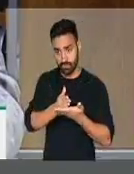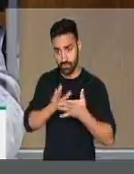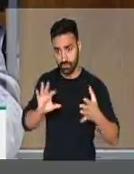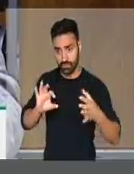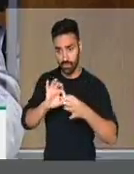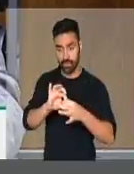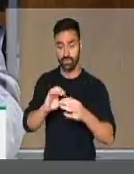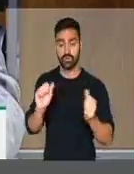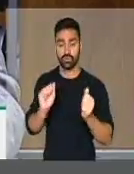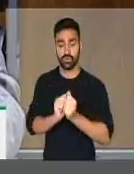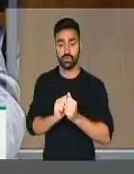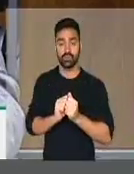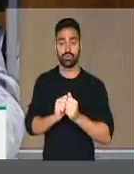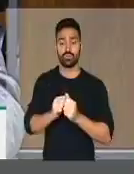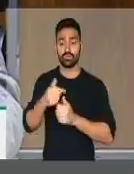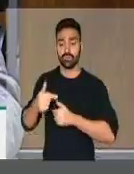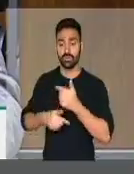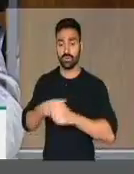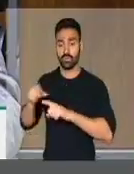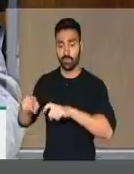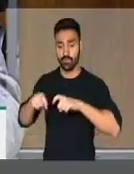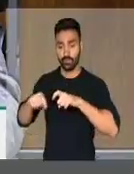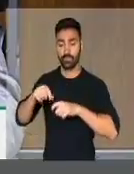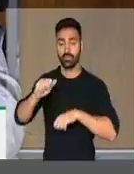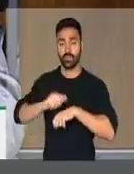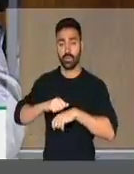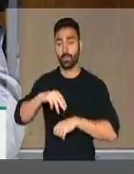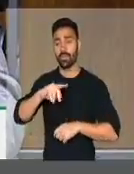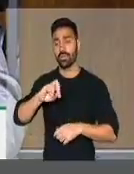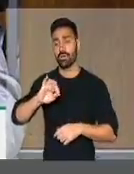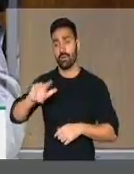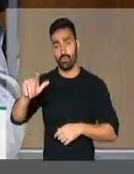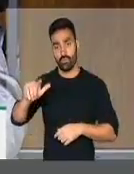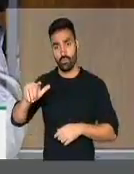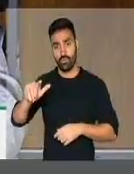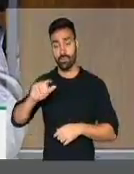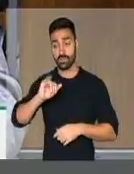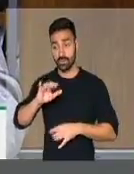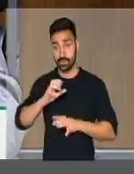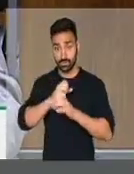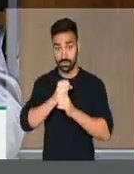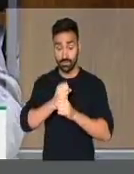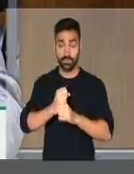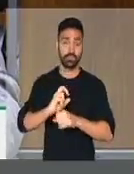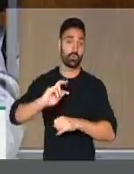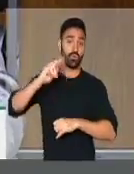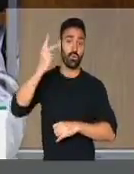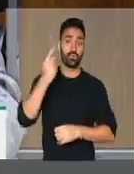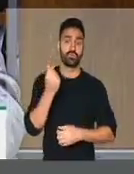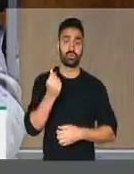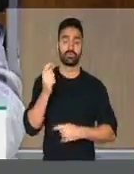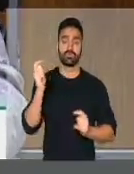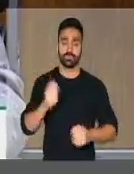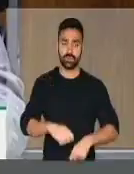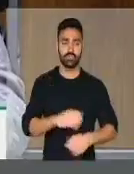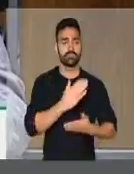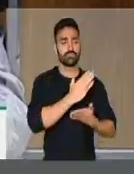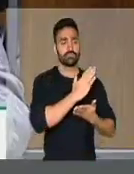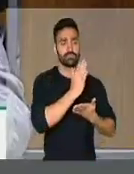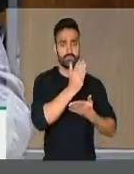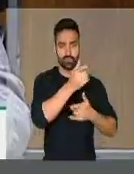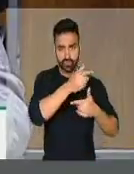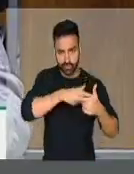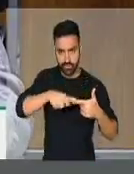exportadores e agro e de minerais estão juntando os dois daí o dobro de recursos para dividir com os estados